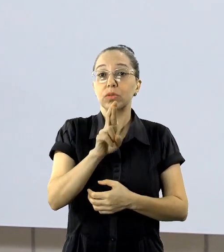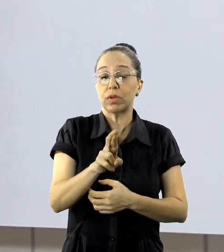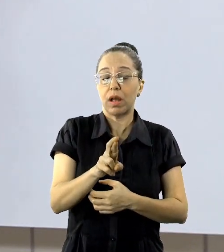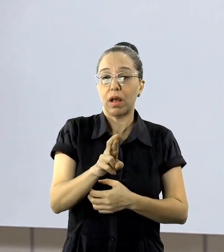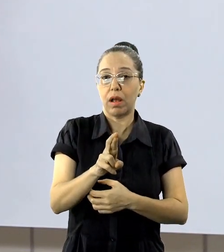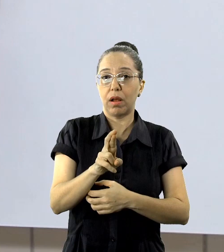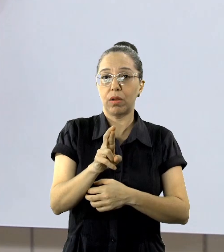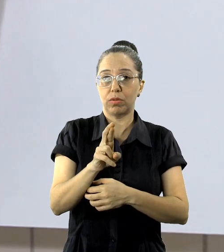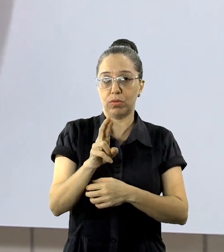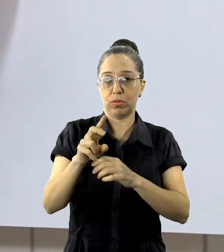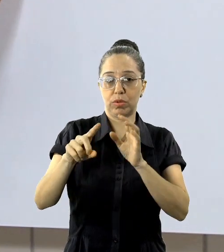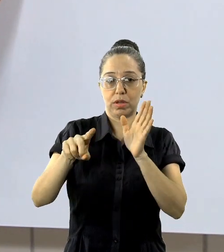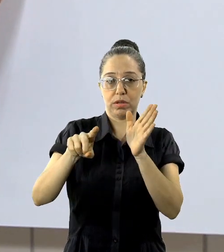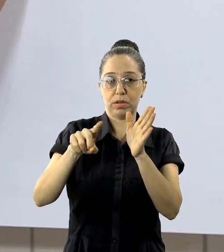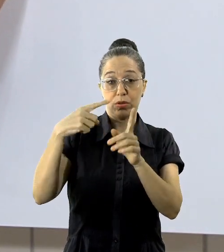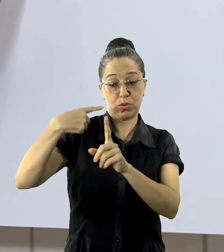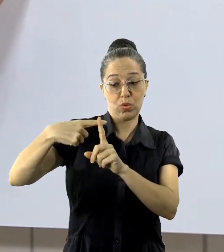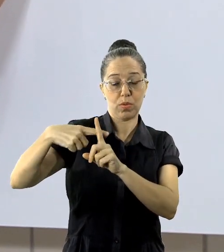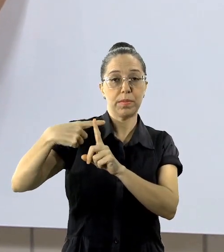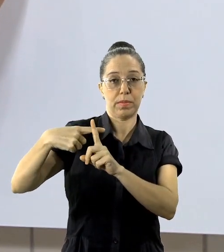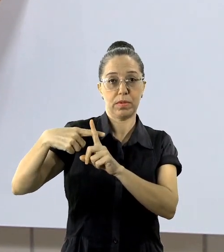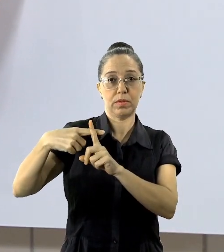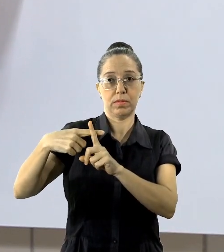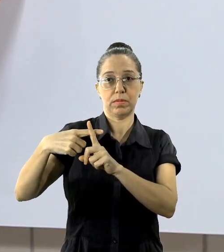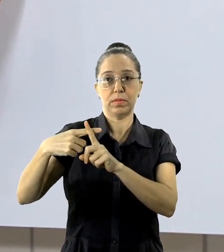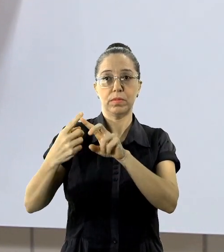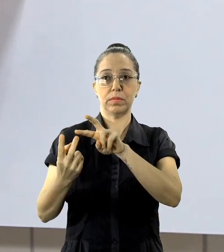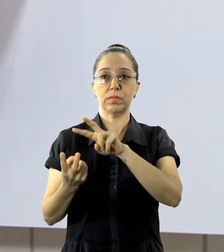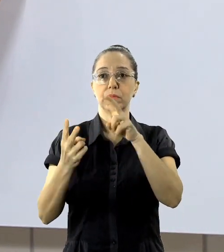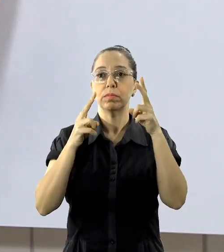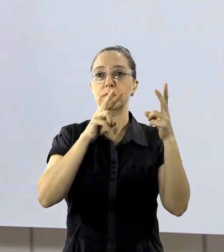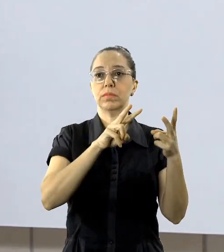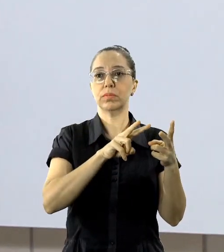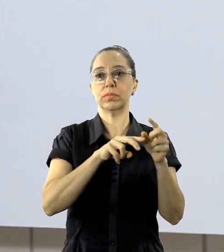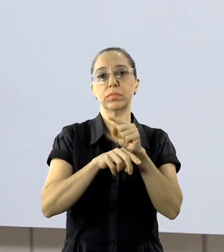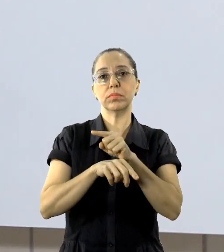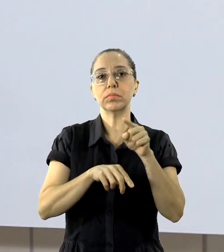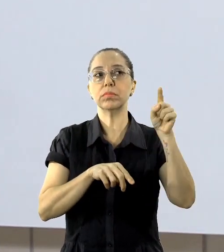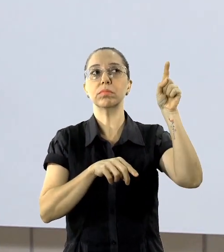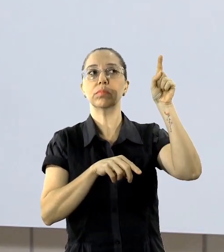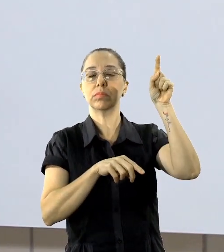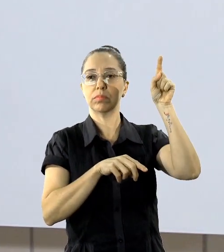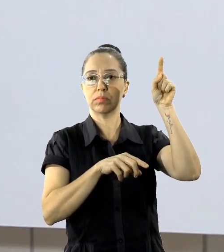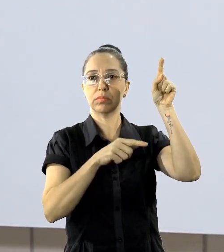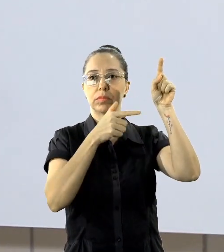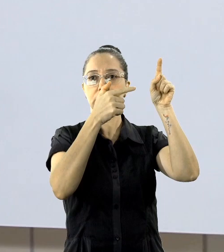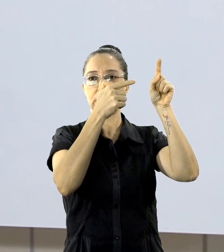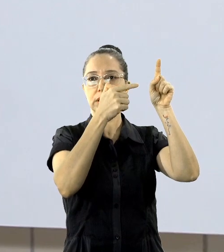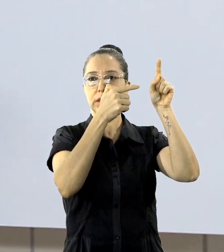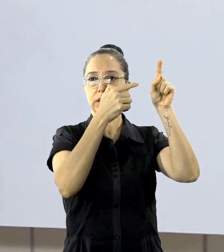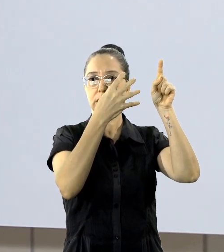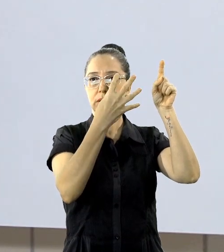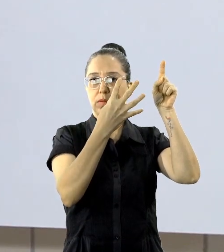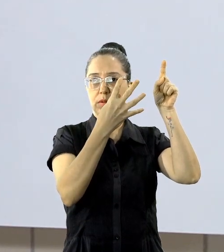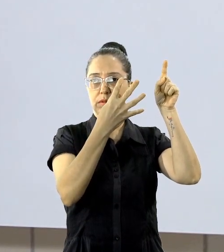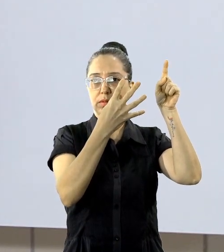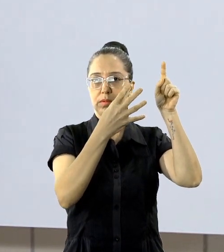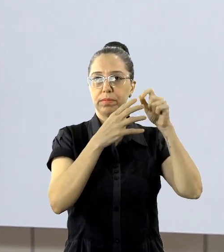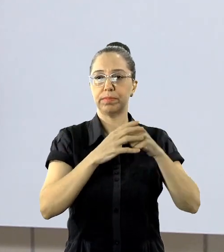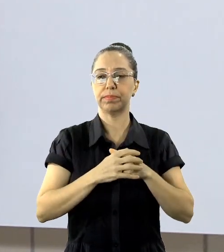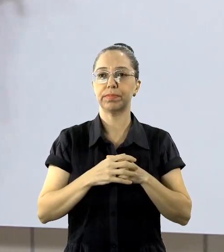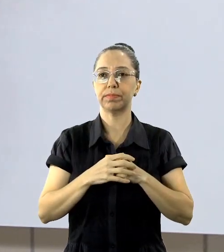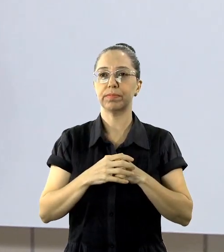adição, nessa segunda operação, ele está aqui, no minuendo da segunda operação. A